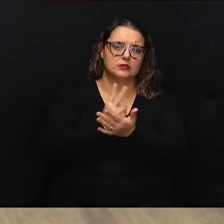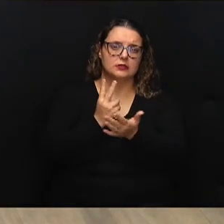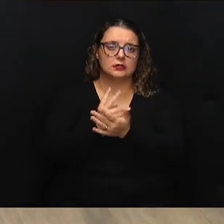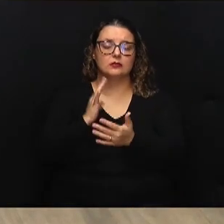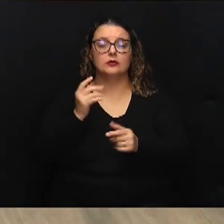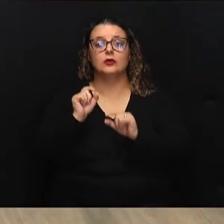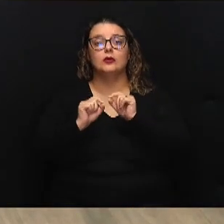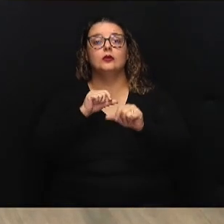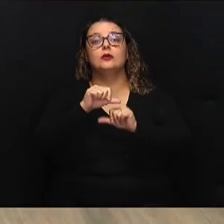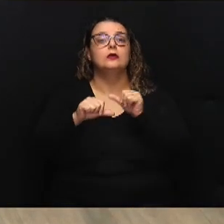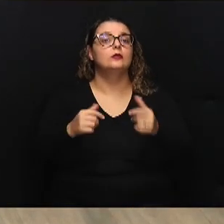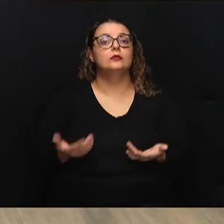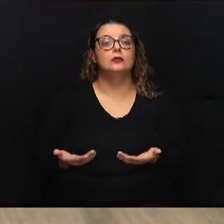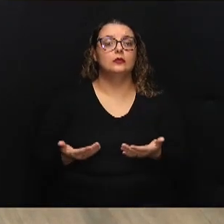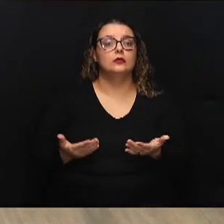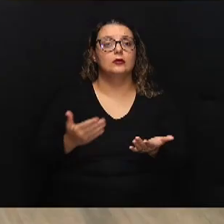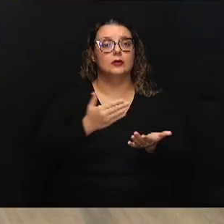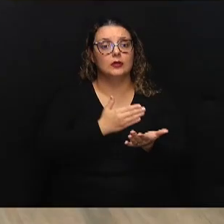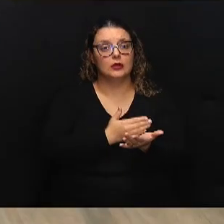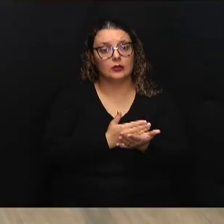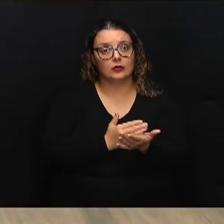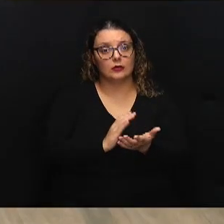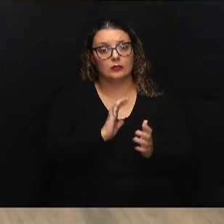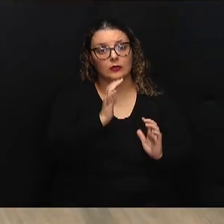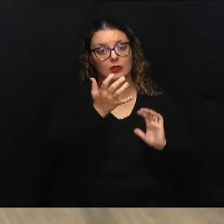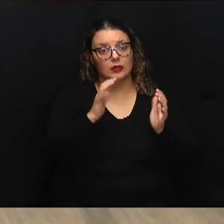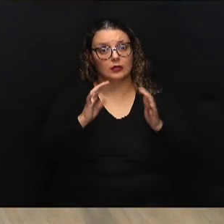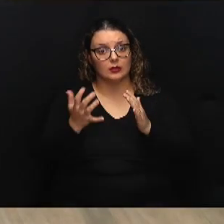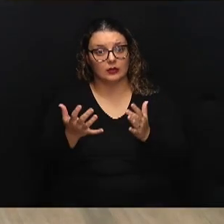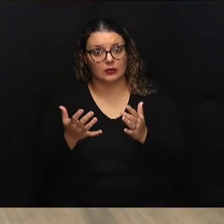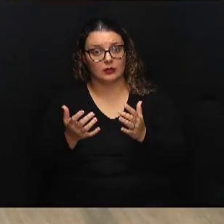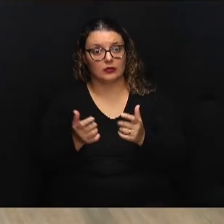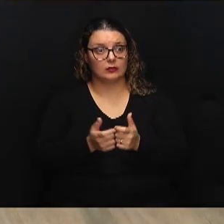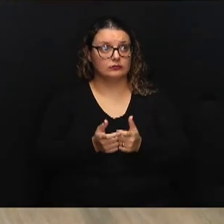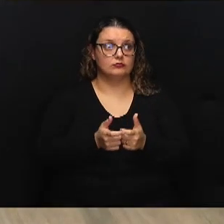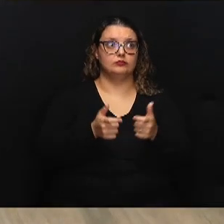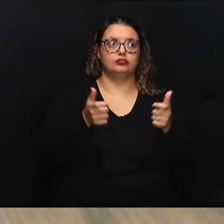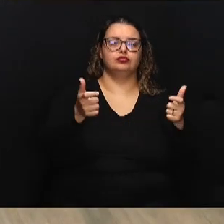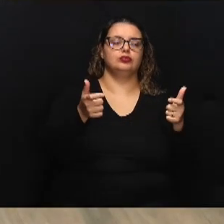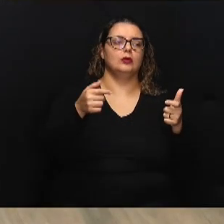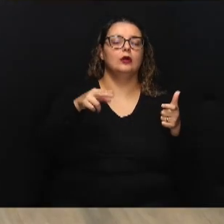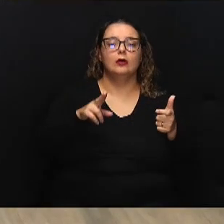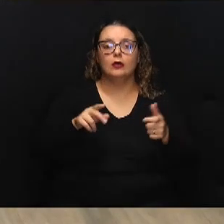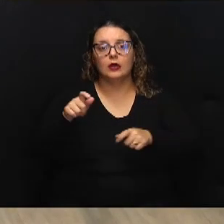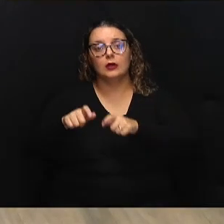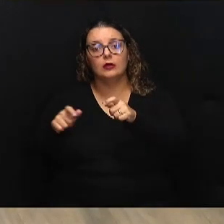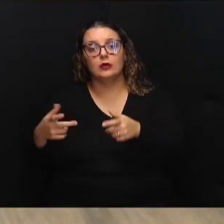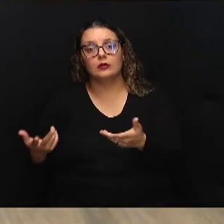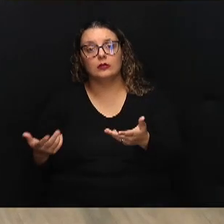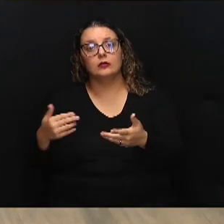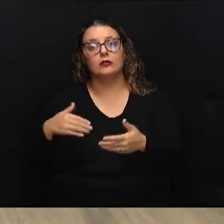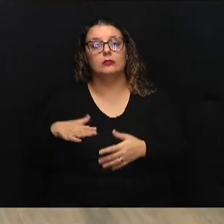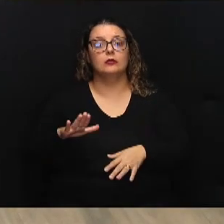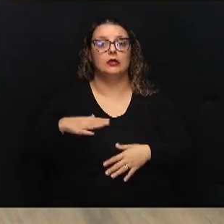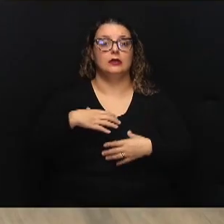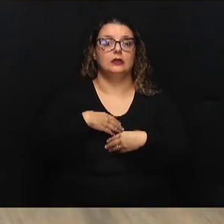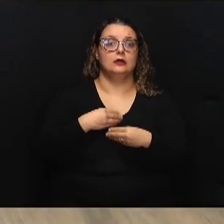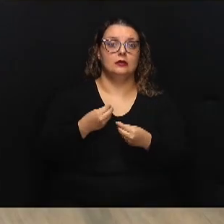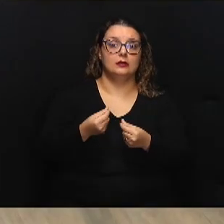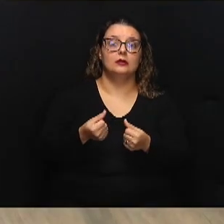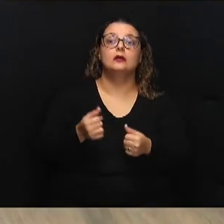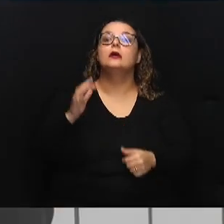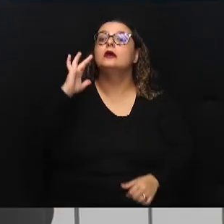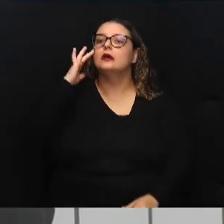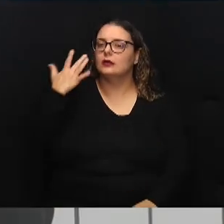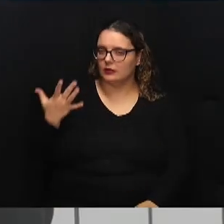O que mudou? Começou a acontecer demasiadamente, ou as pessoas estão mais sensíveis? Eu acho que as pessoas